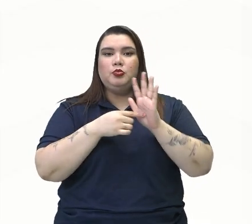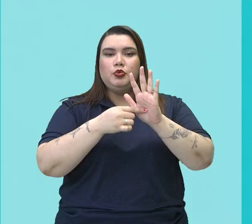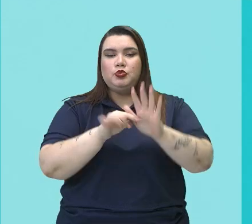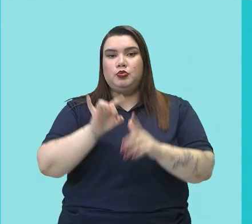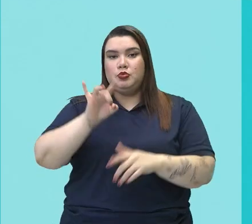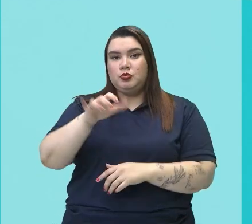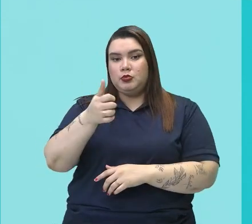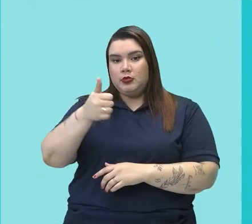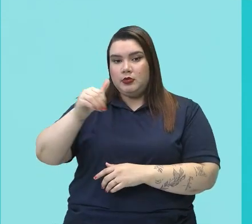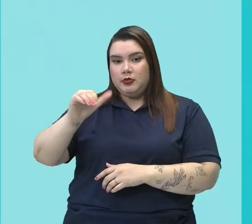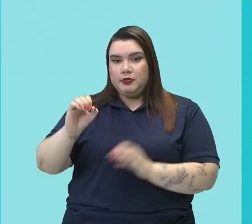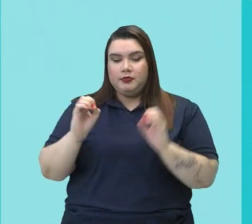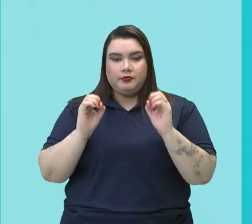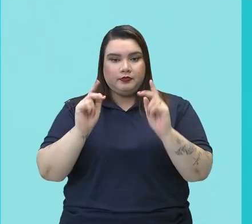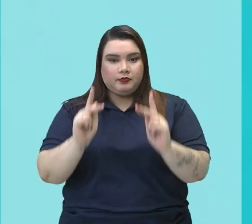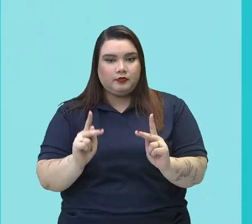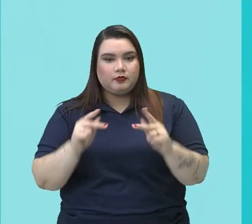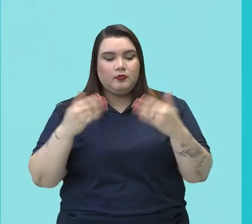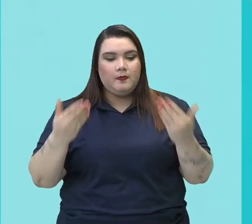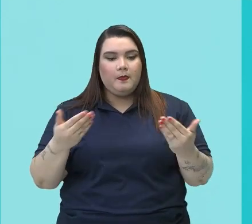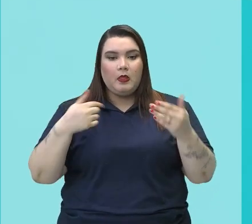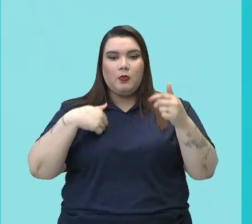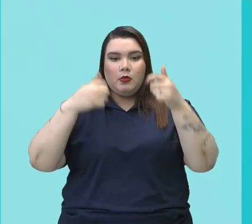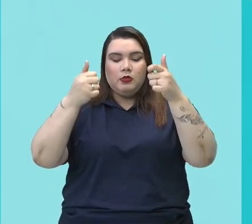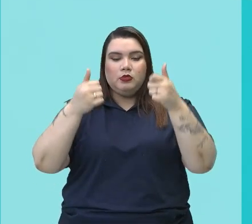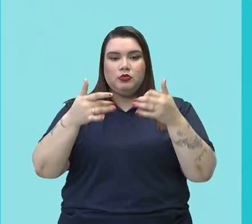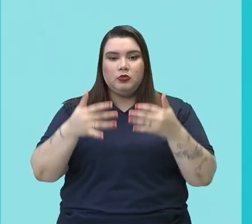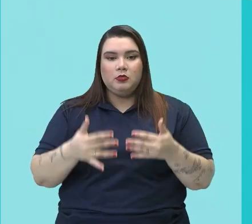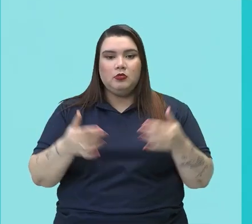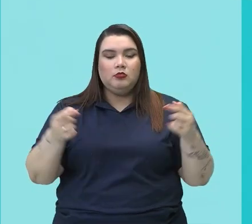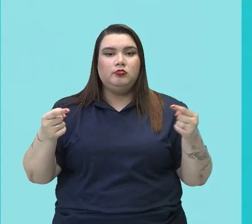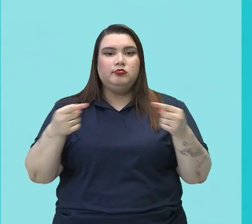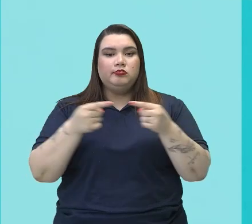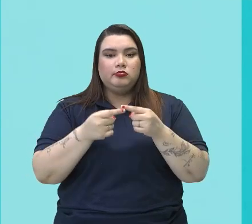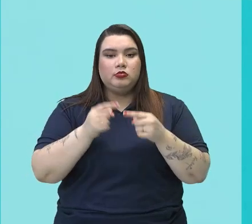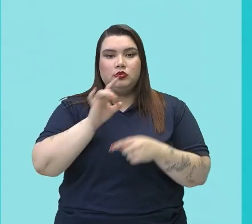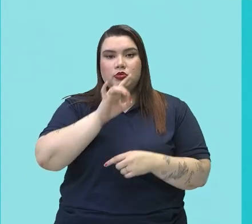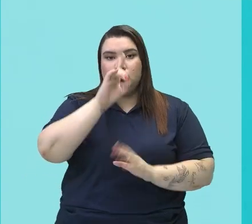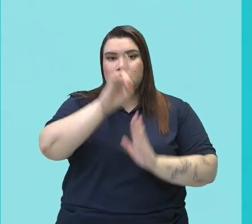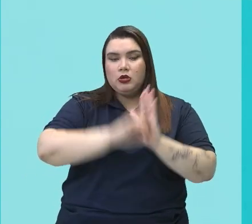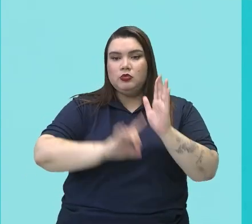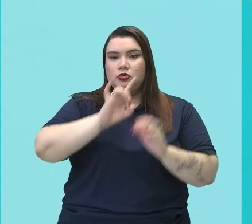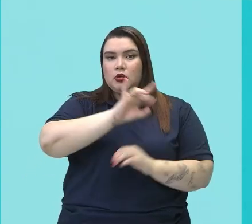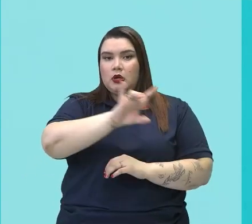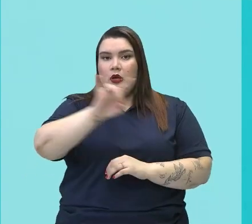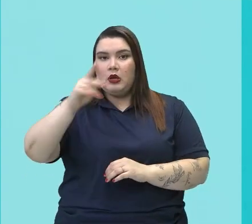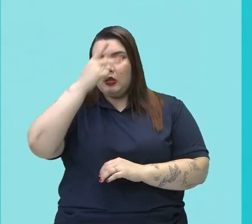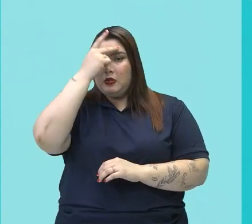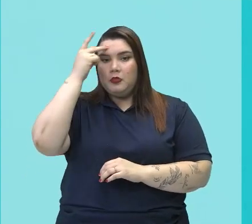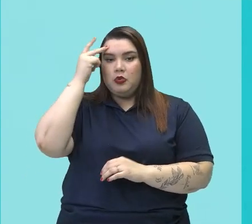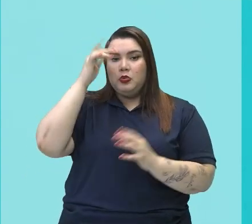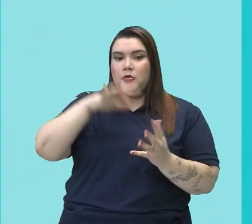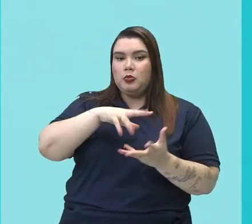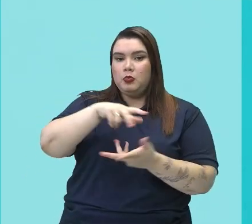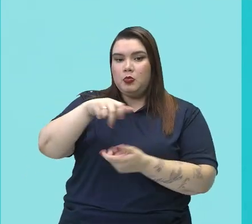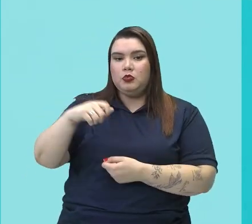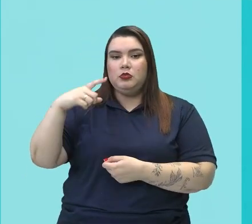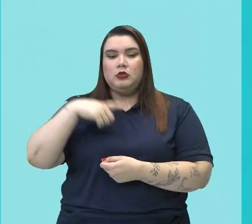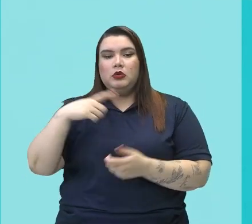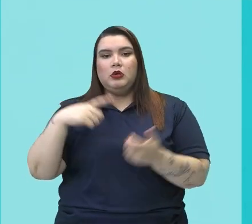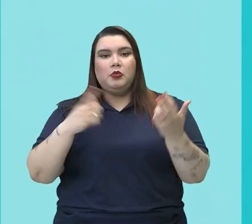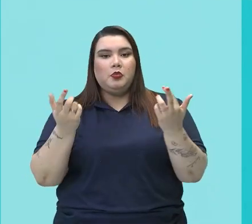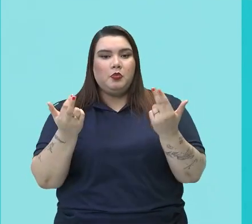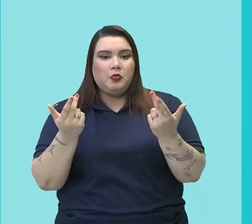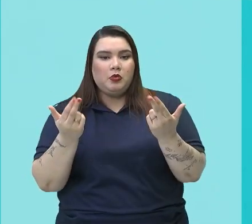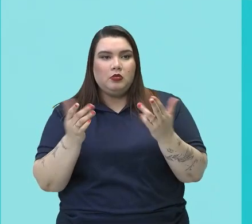primeiros, ok? Então, esse, quando eu falo de universal, é o direito de cada indivíduo do planeta Terra, tá? Que tem os